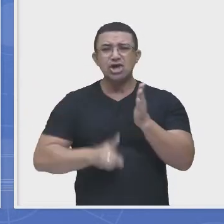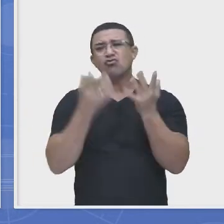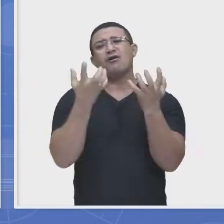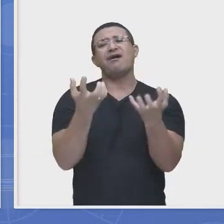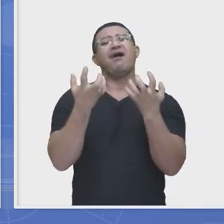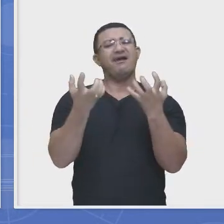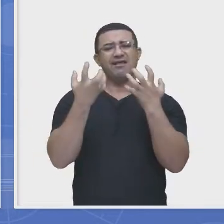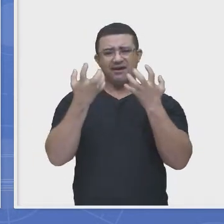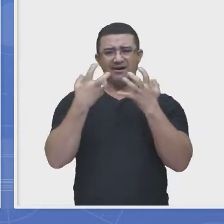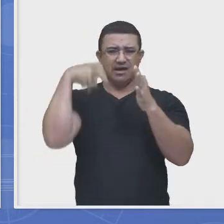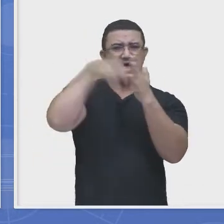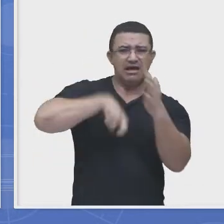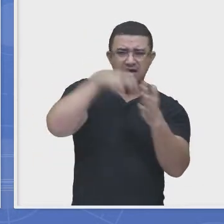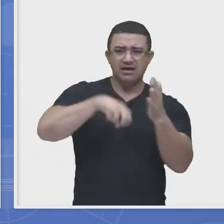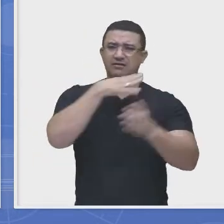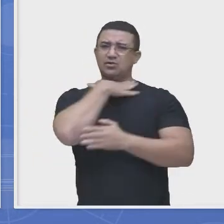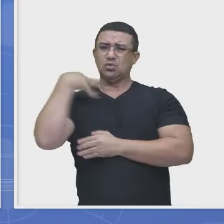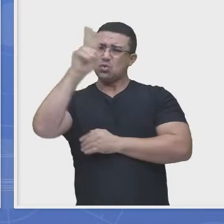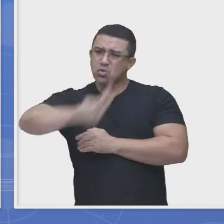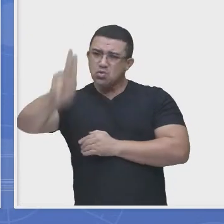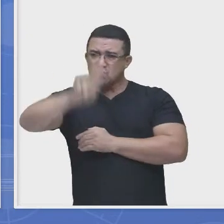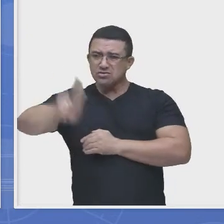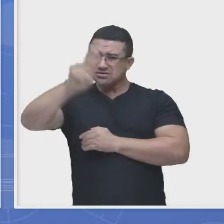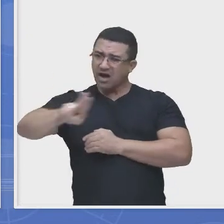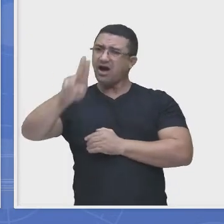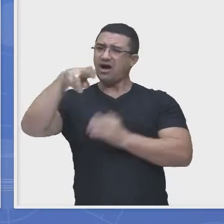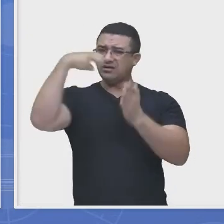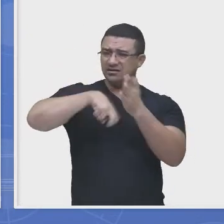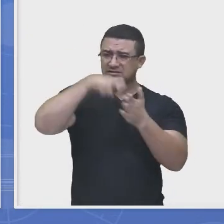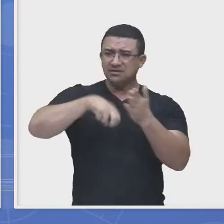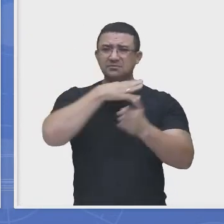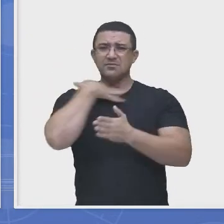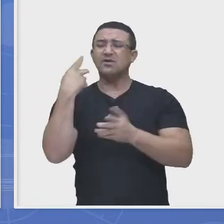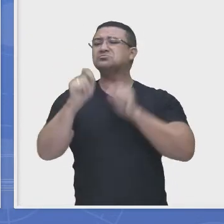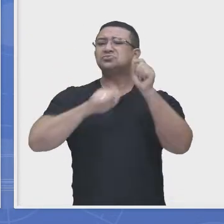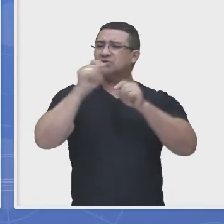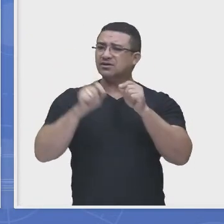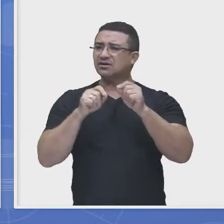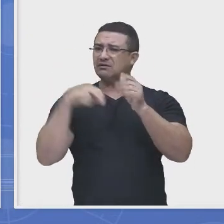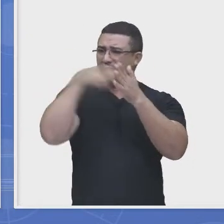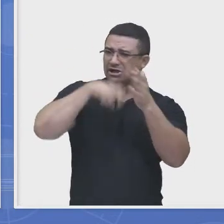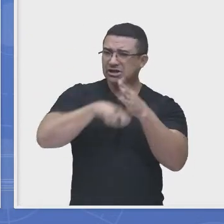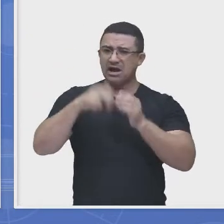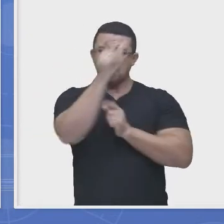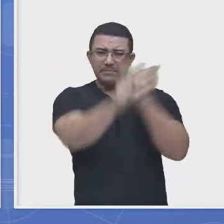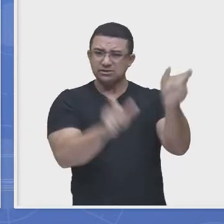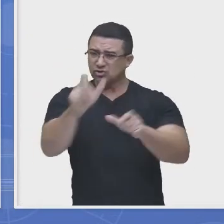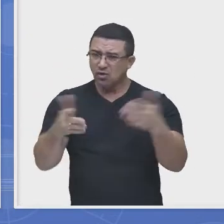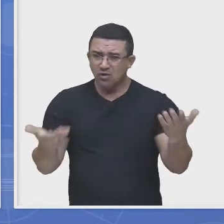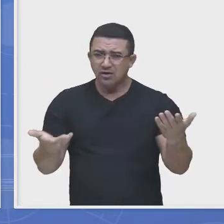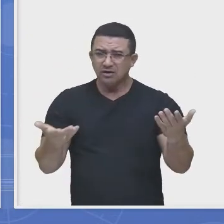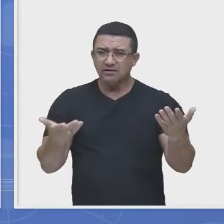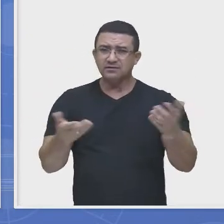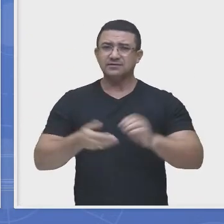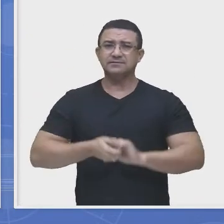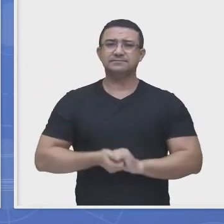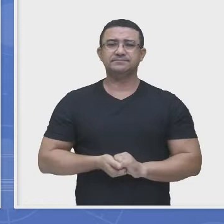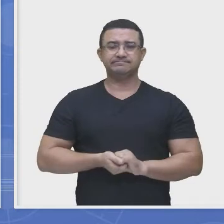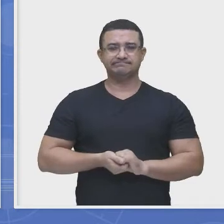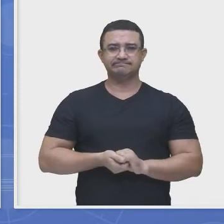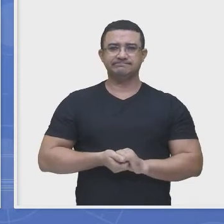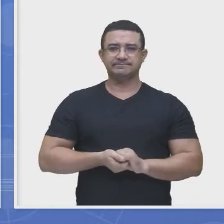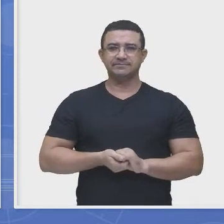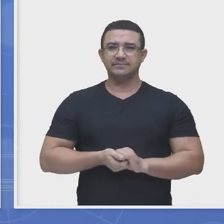não tem o direito de utilizar a pena de morte para punir alguém. E observem um texto